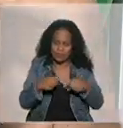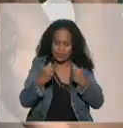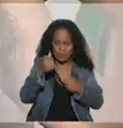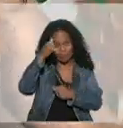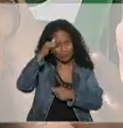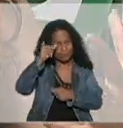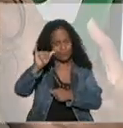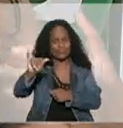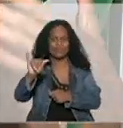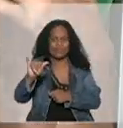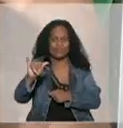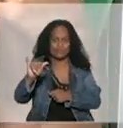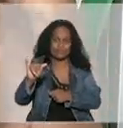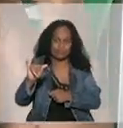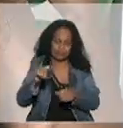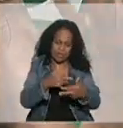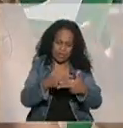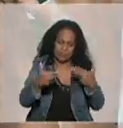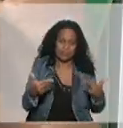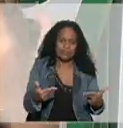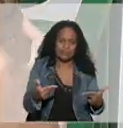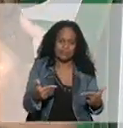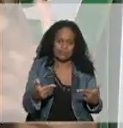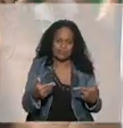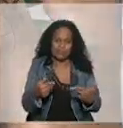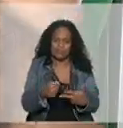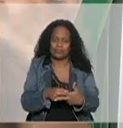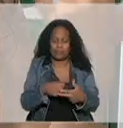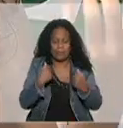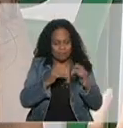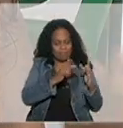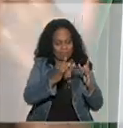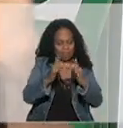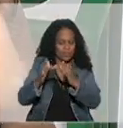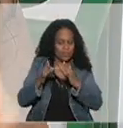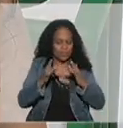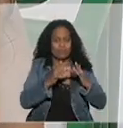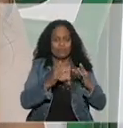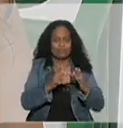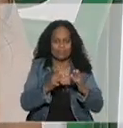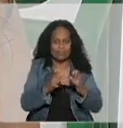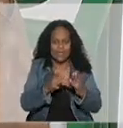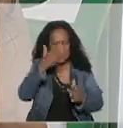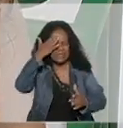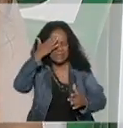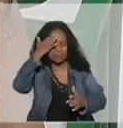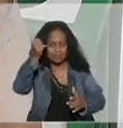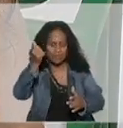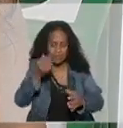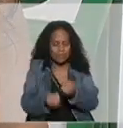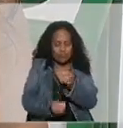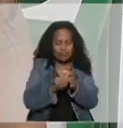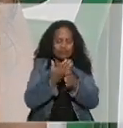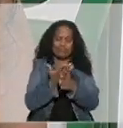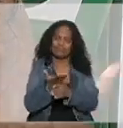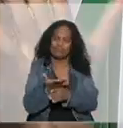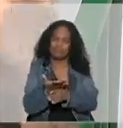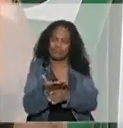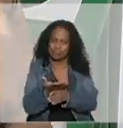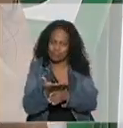momento de tudo demais. Então, vamos lembrar o que é importante. Também acho muito importante a gente estar em contato com as nossas raízes, entender de onde a gente